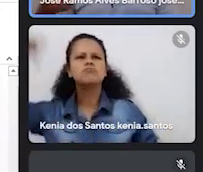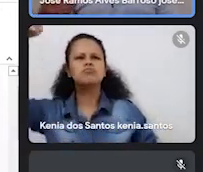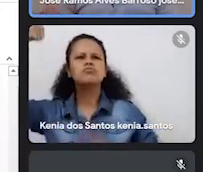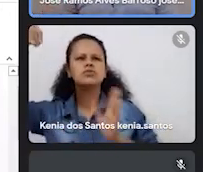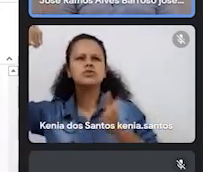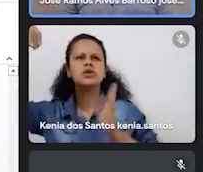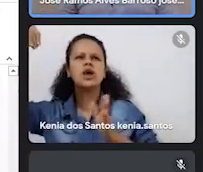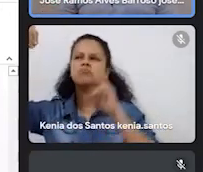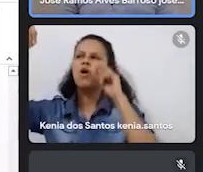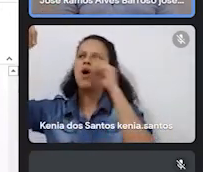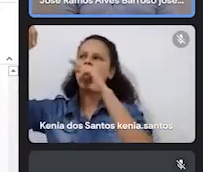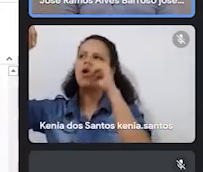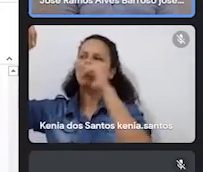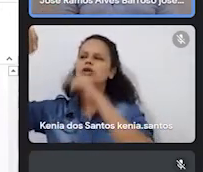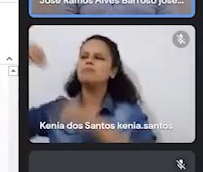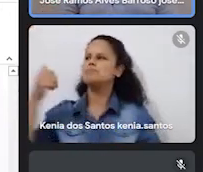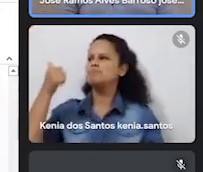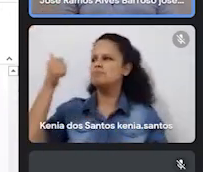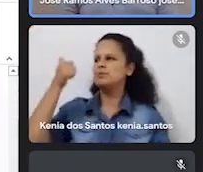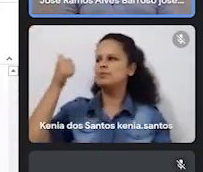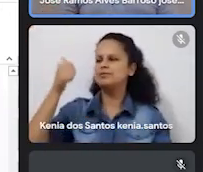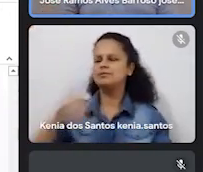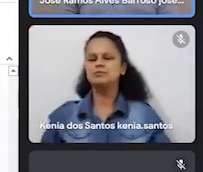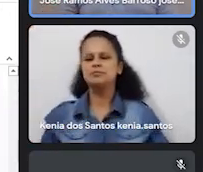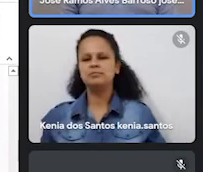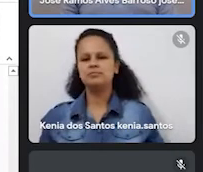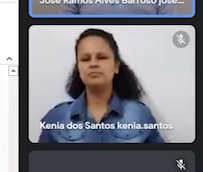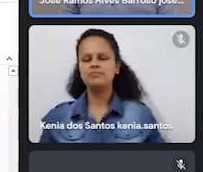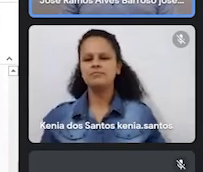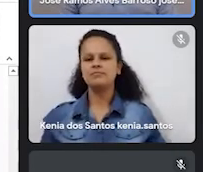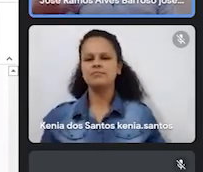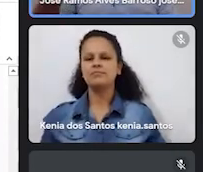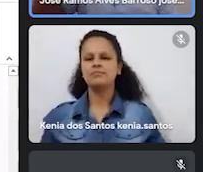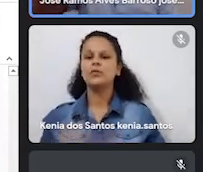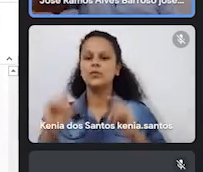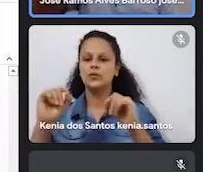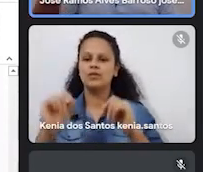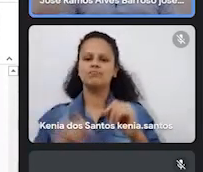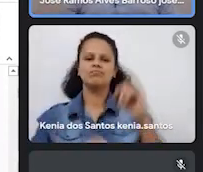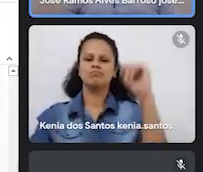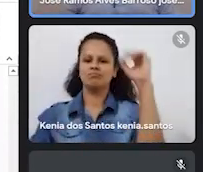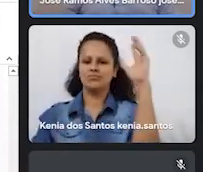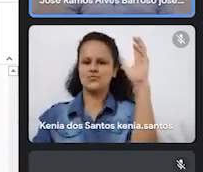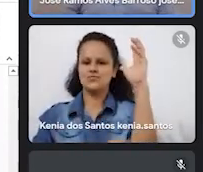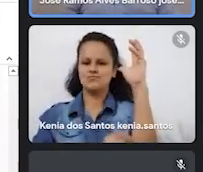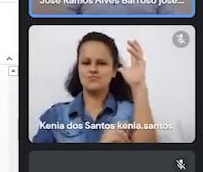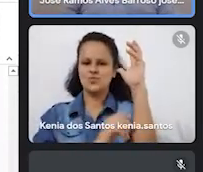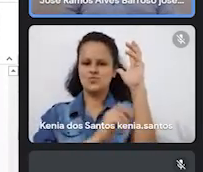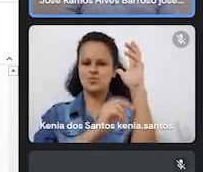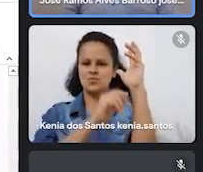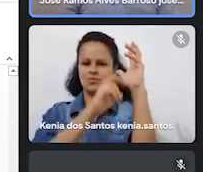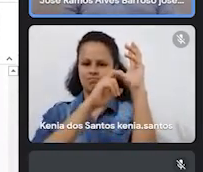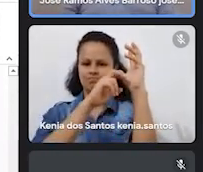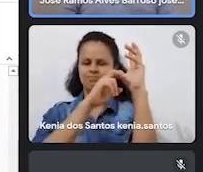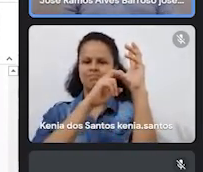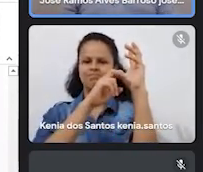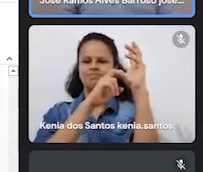ver. Beleza. O sujeito subiu em cima,